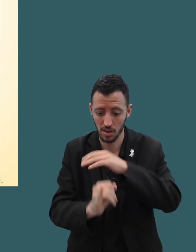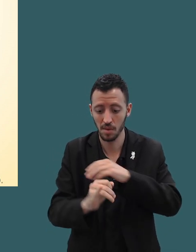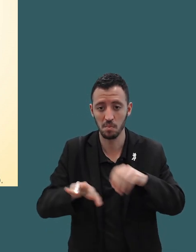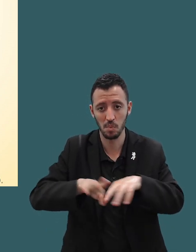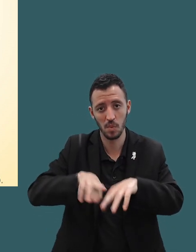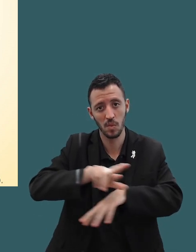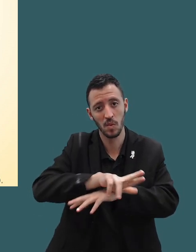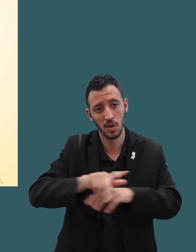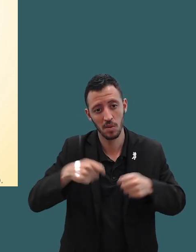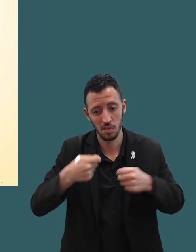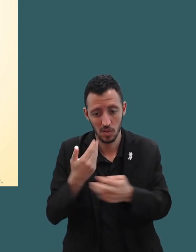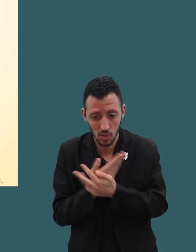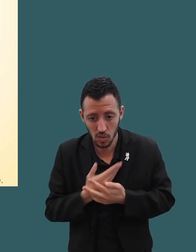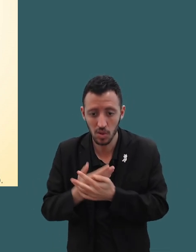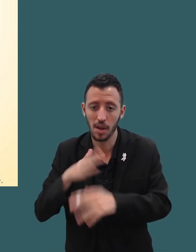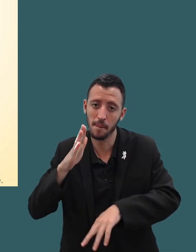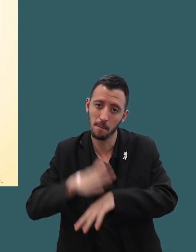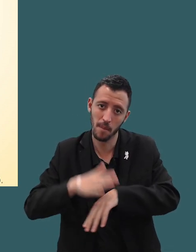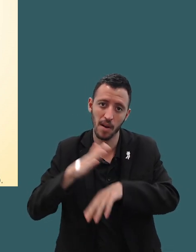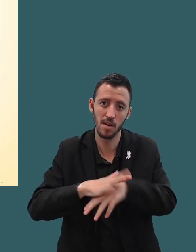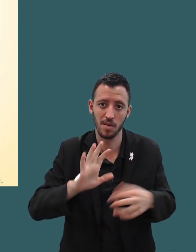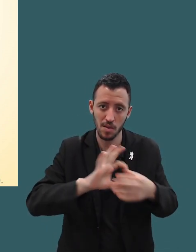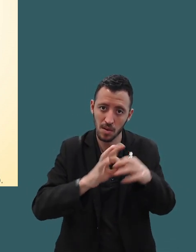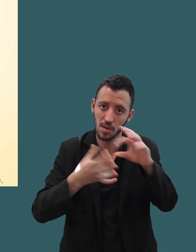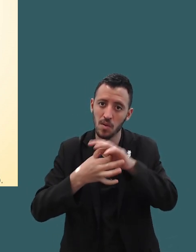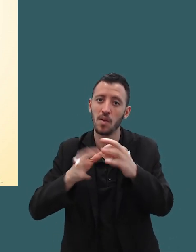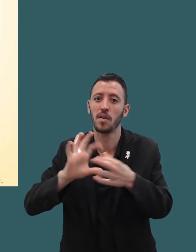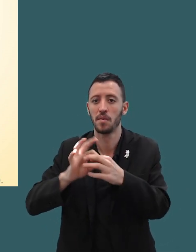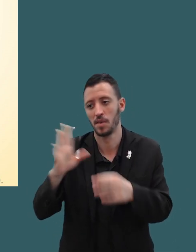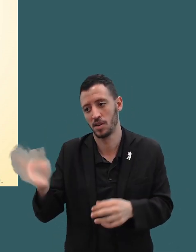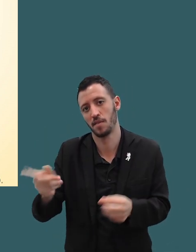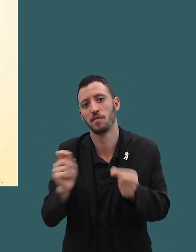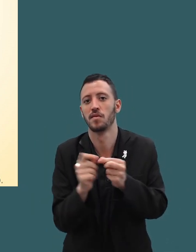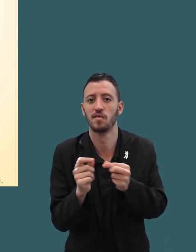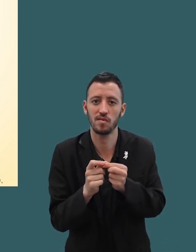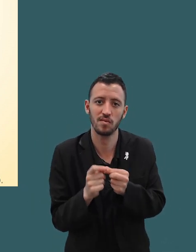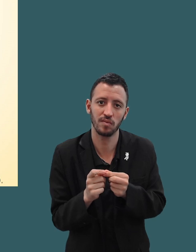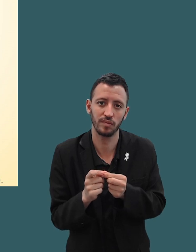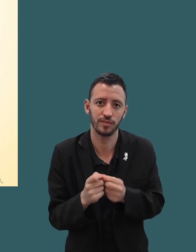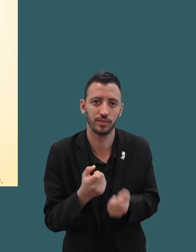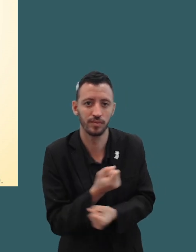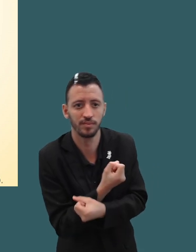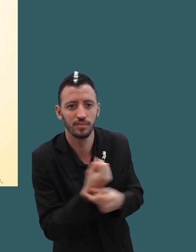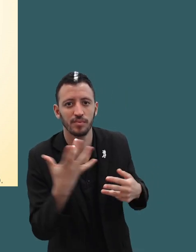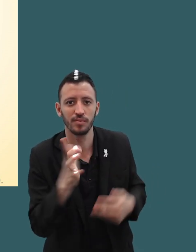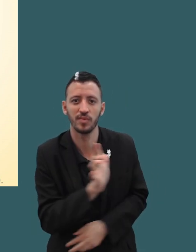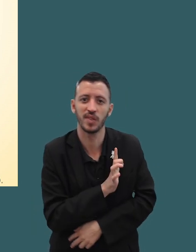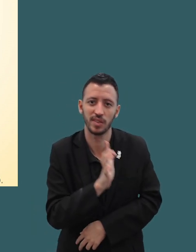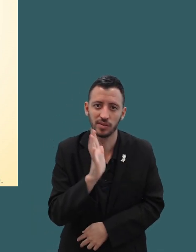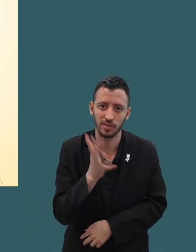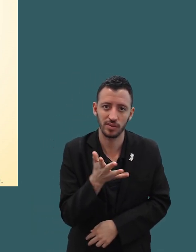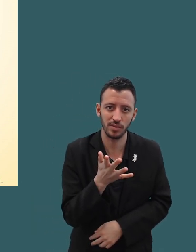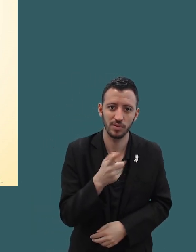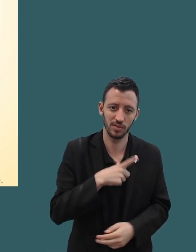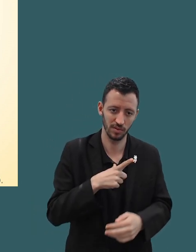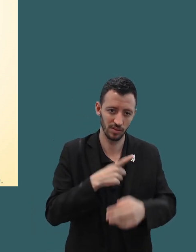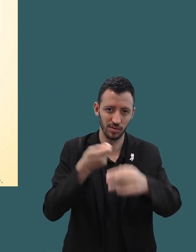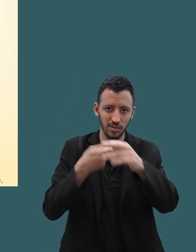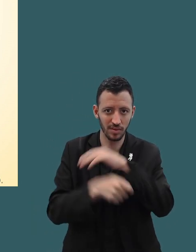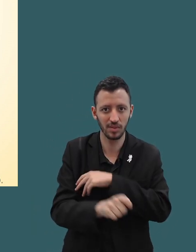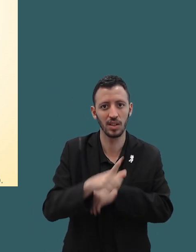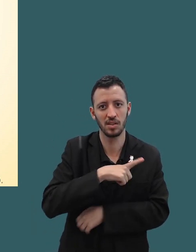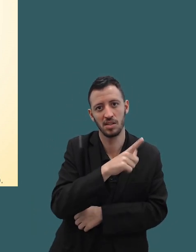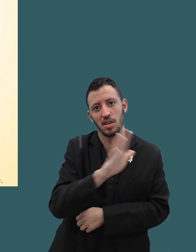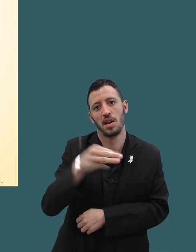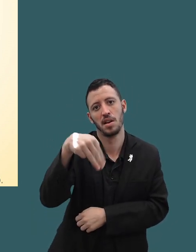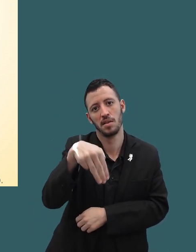é algo que a gente precisa explorar mais. As Olimpíadas já fazem isso. Muitas têm o investimento do